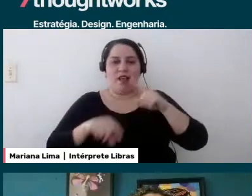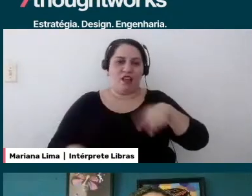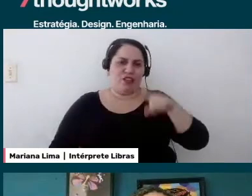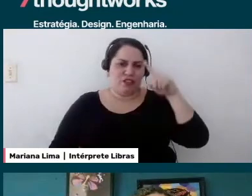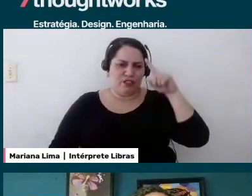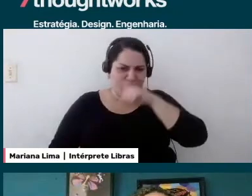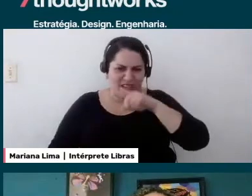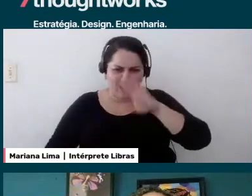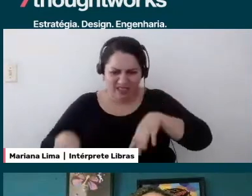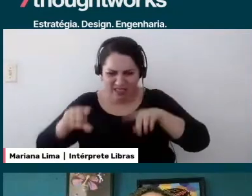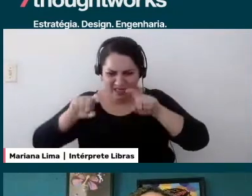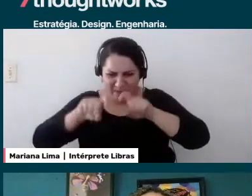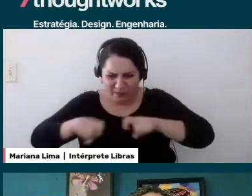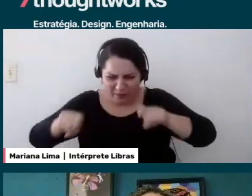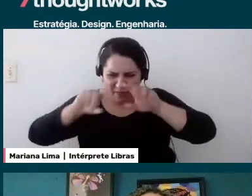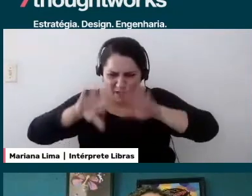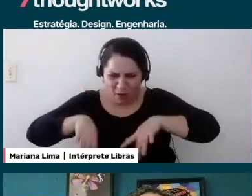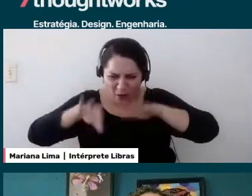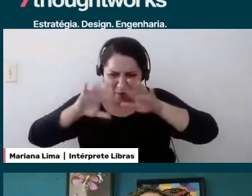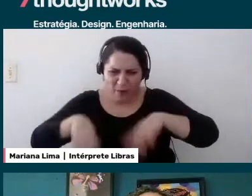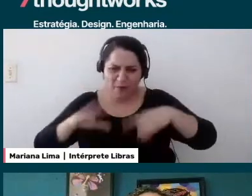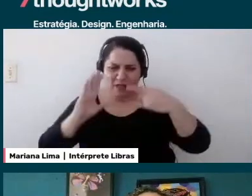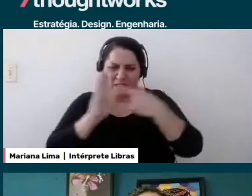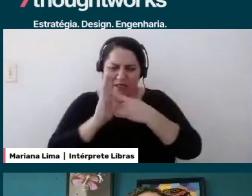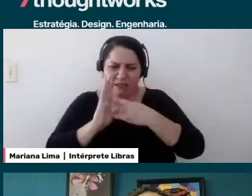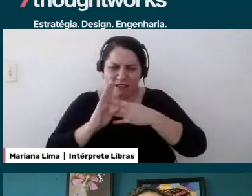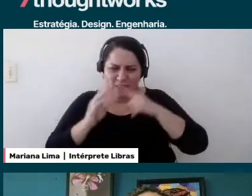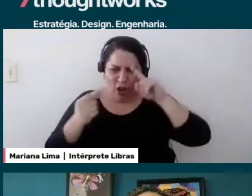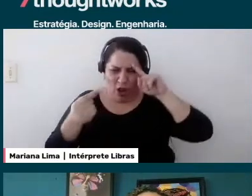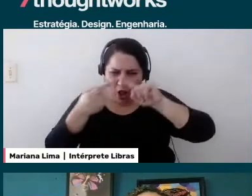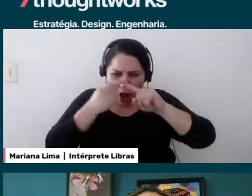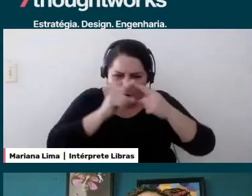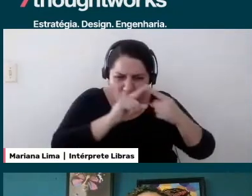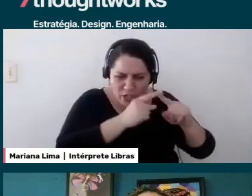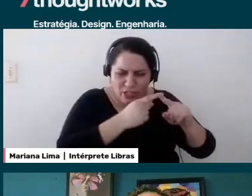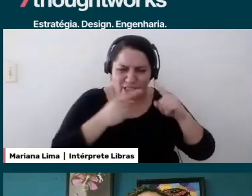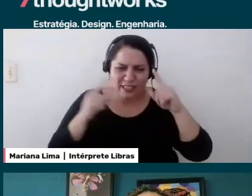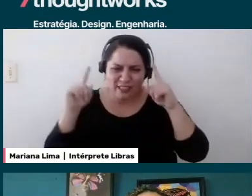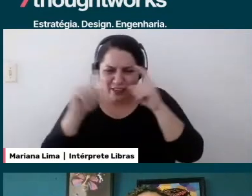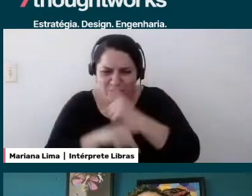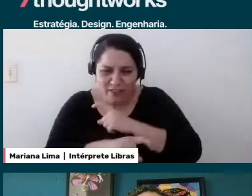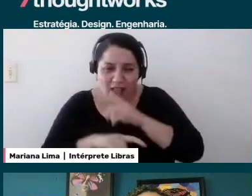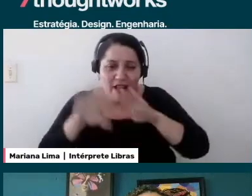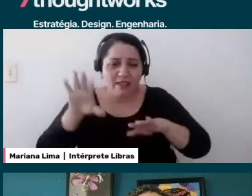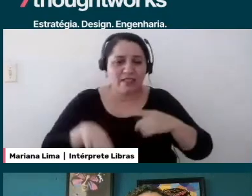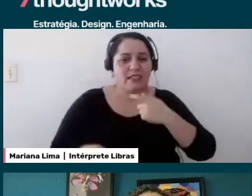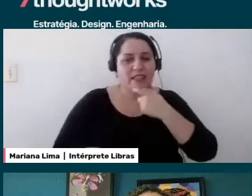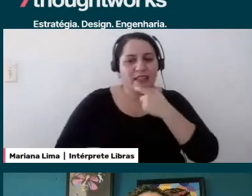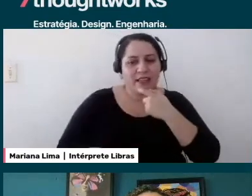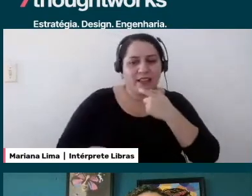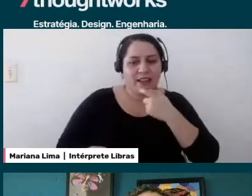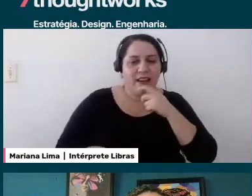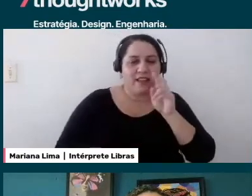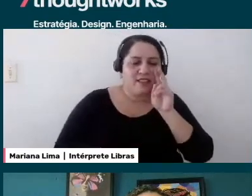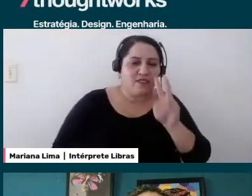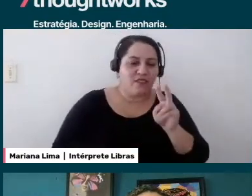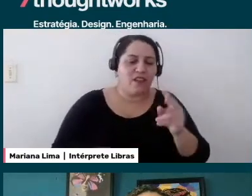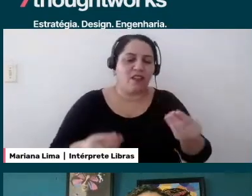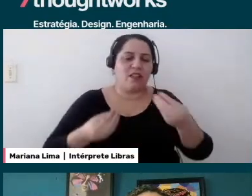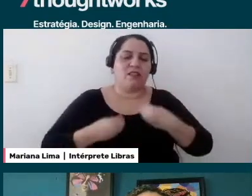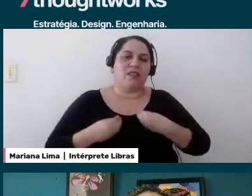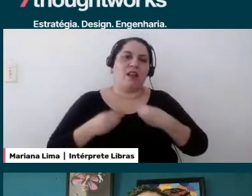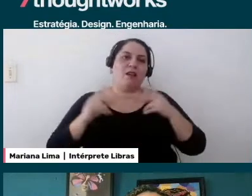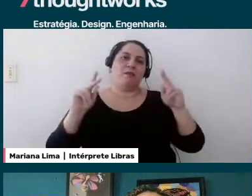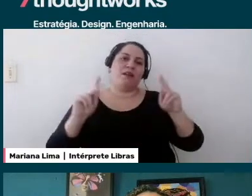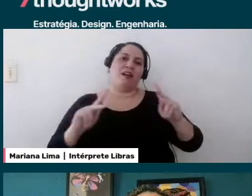às vezes, da programação, principalmente da galera que vem de escola pública com déficit muito grande, e aí o inglês também é um descarrego ali